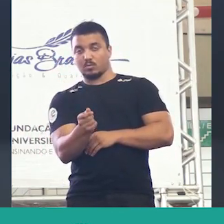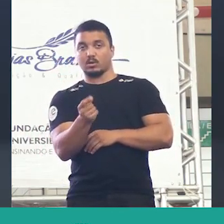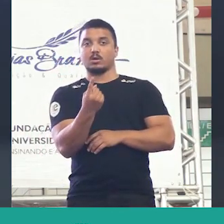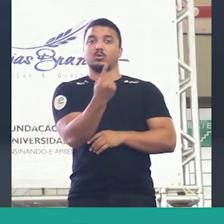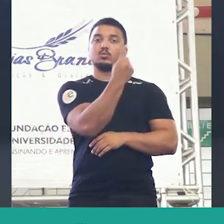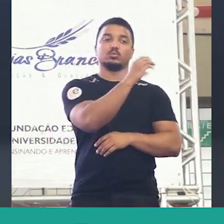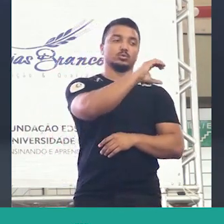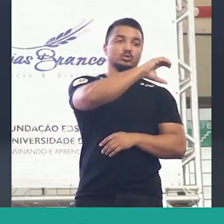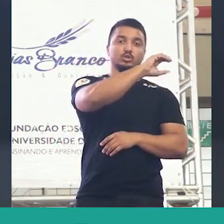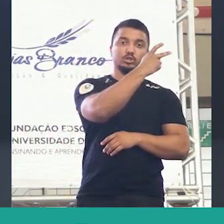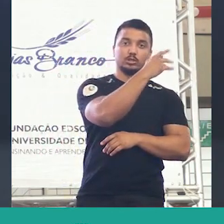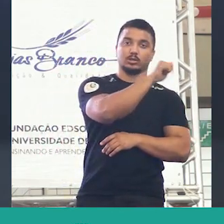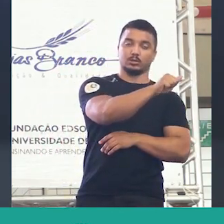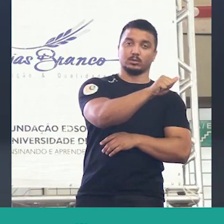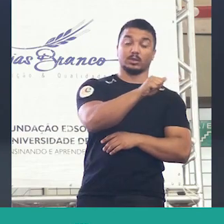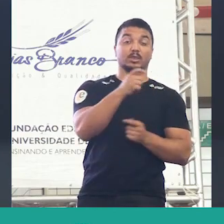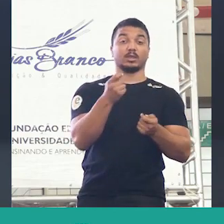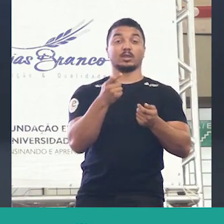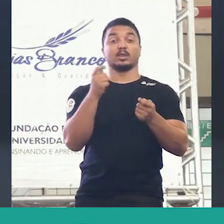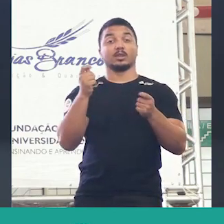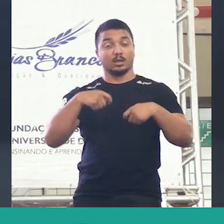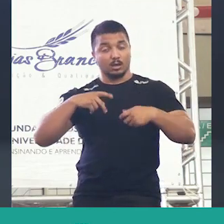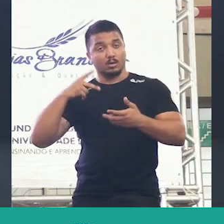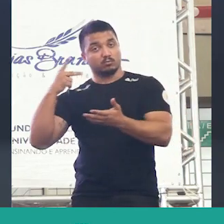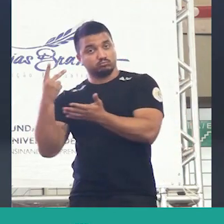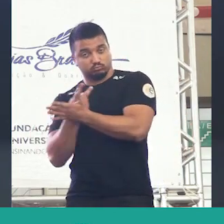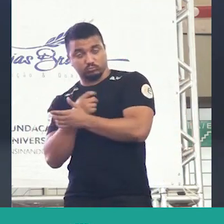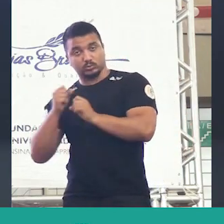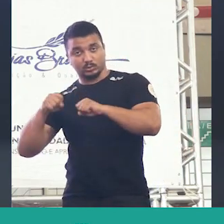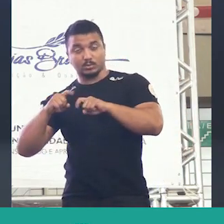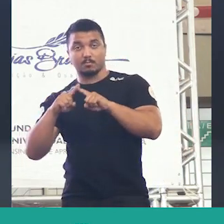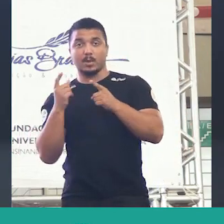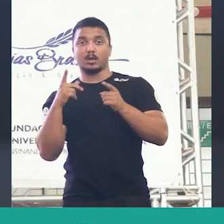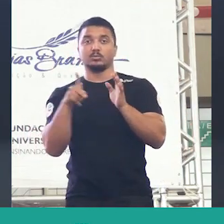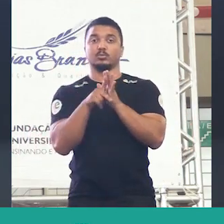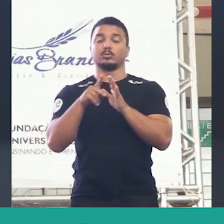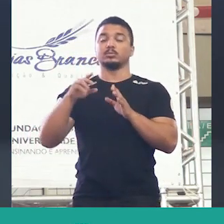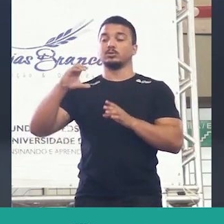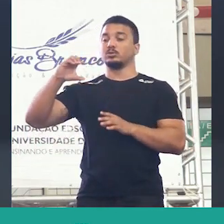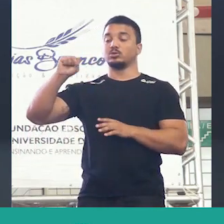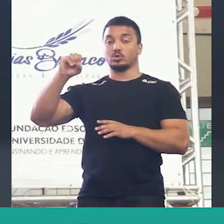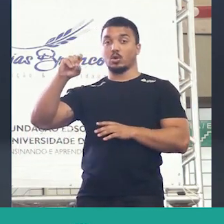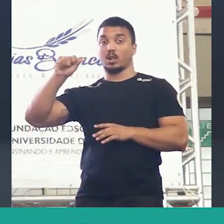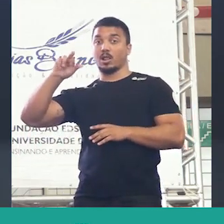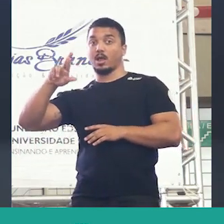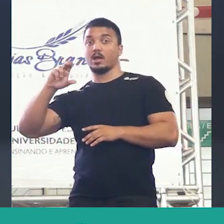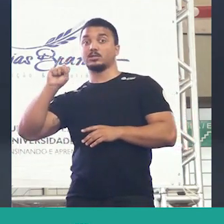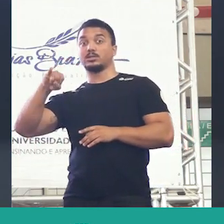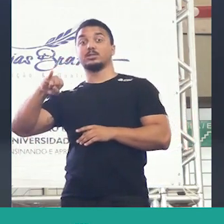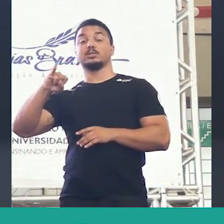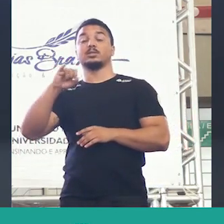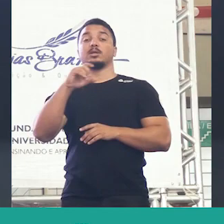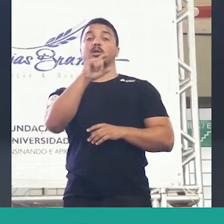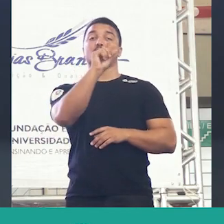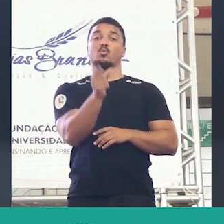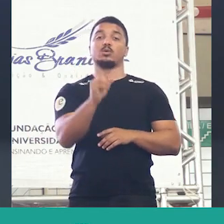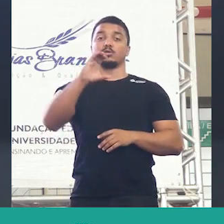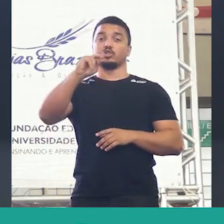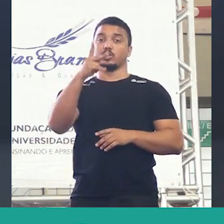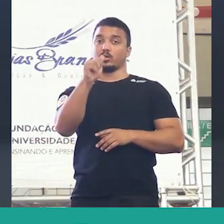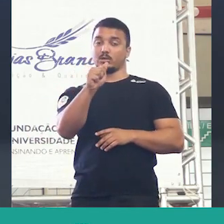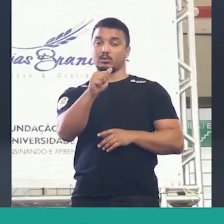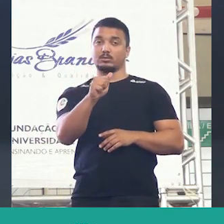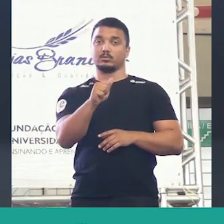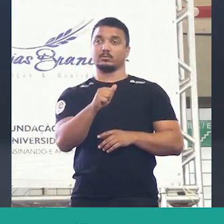uma lua cheia. Então, só pode acontecer um eclipse solar, que é na lua cheia, e um eclipse lunar, que é